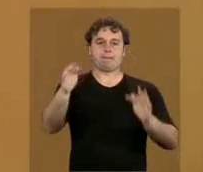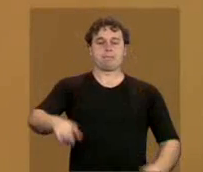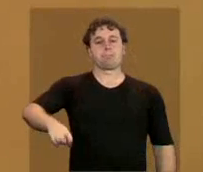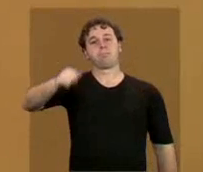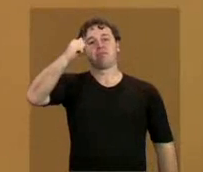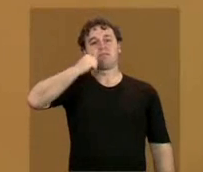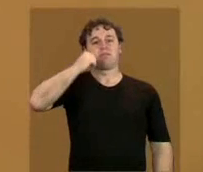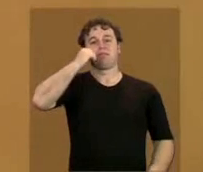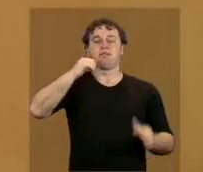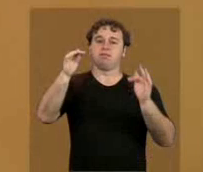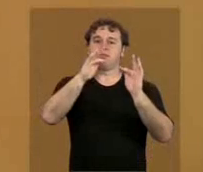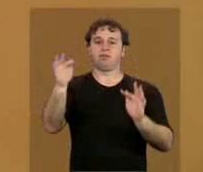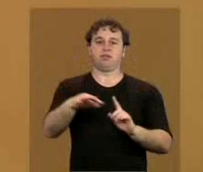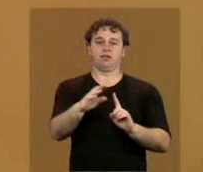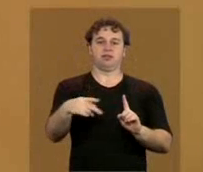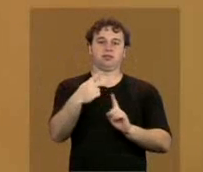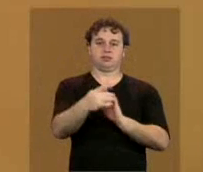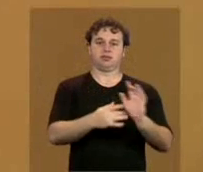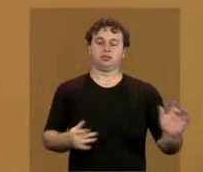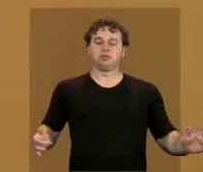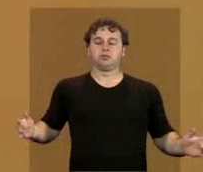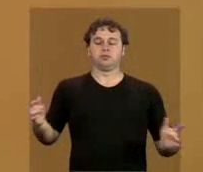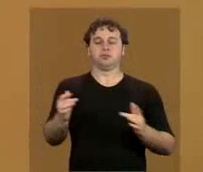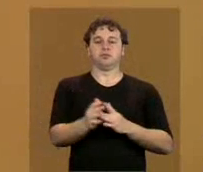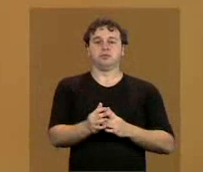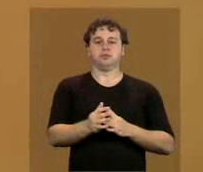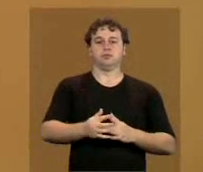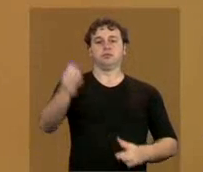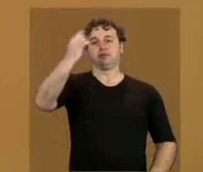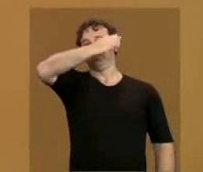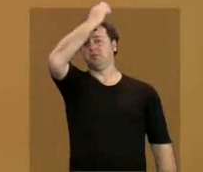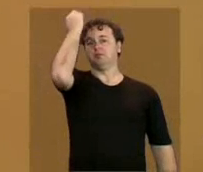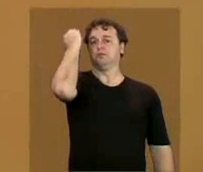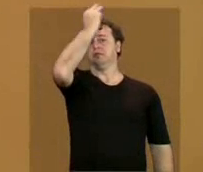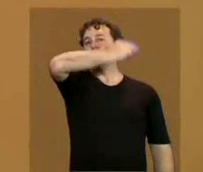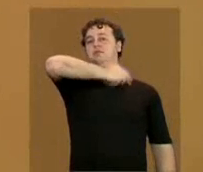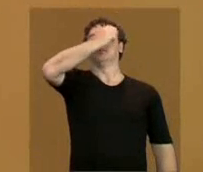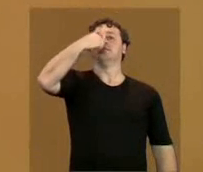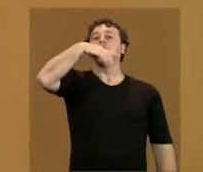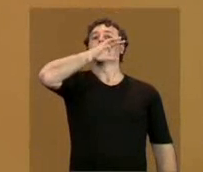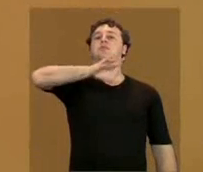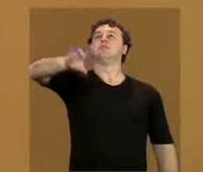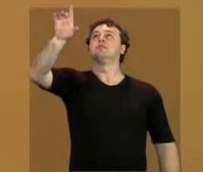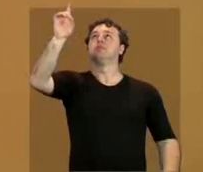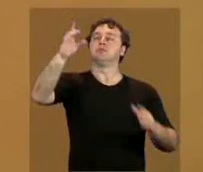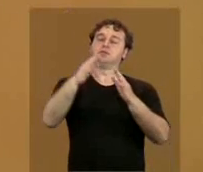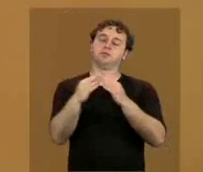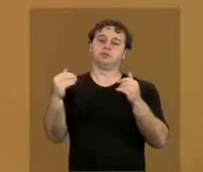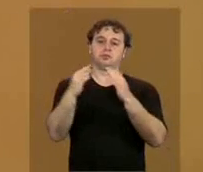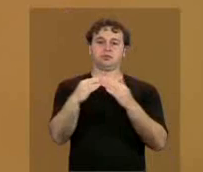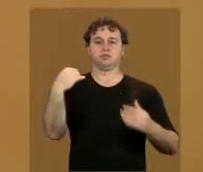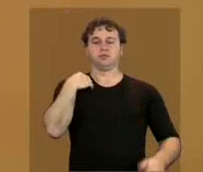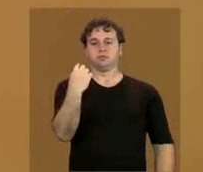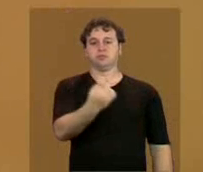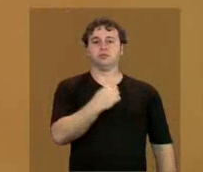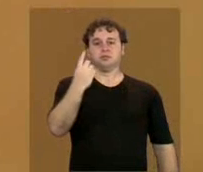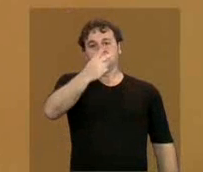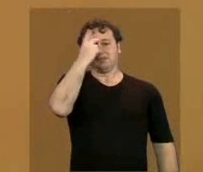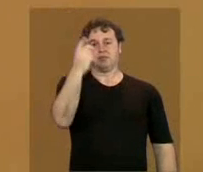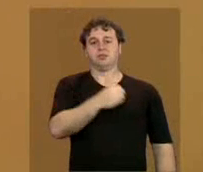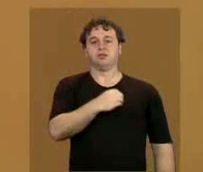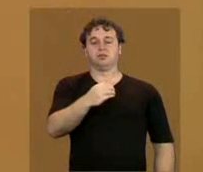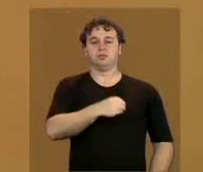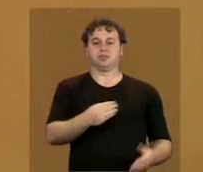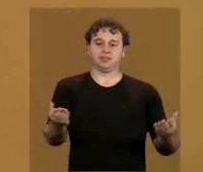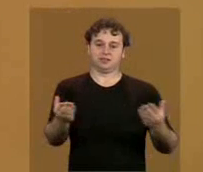convosco. Bendita sois vós entre as mulheres, e bendito é o fruto do vosso ventre, Jesus. Santa Maria, Mãe de Deus,